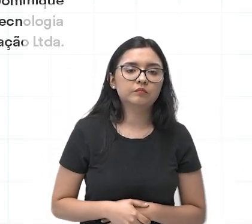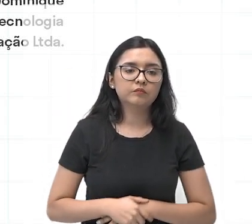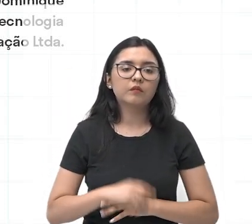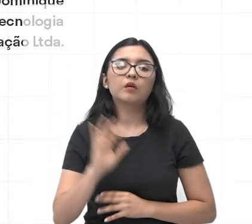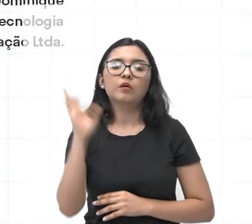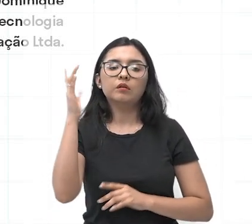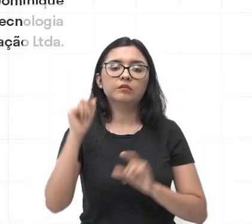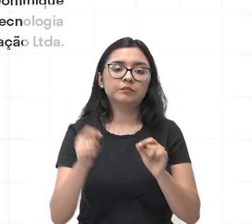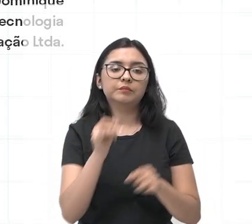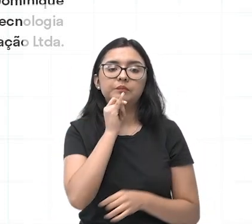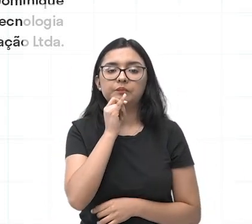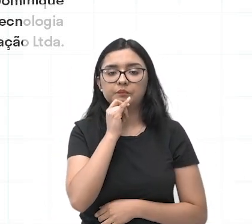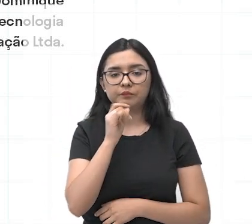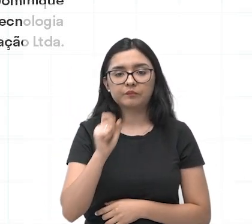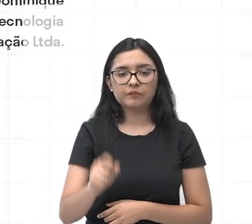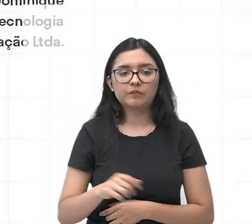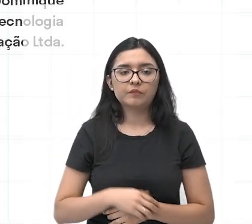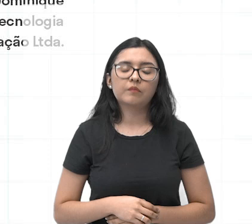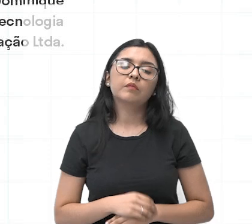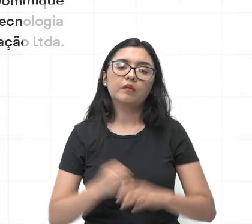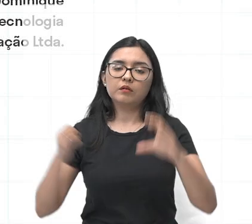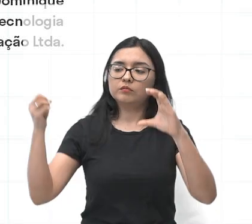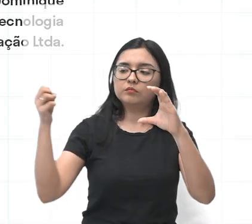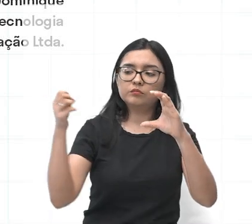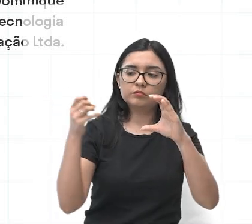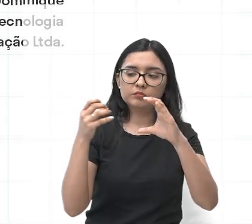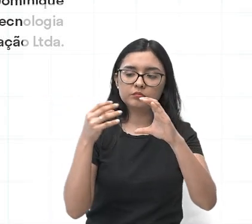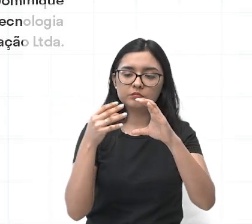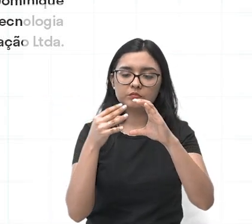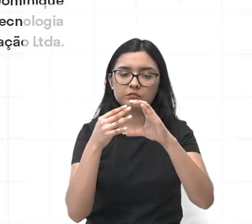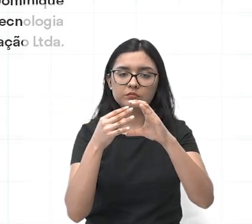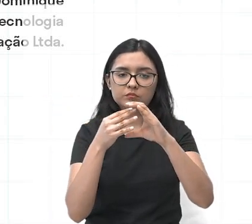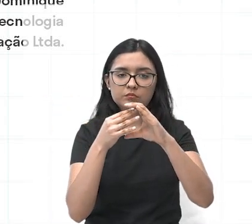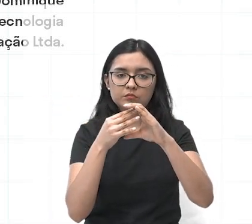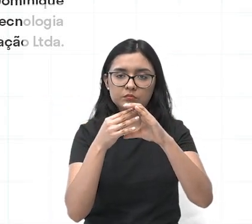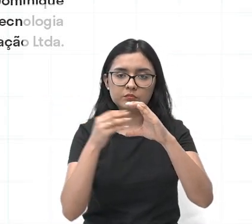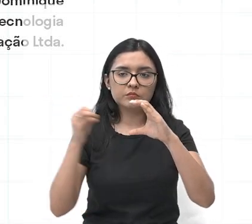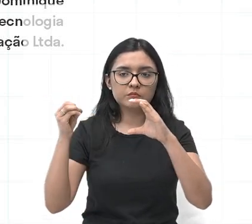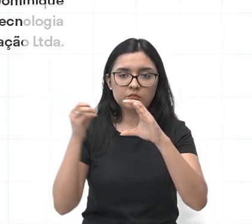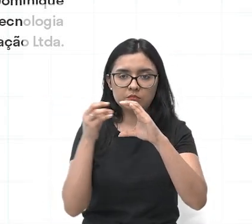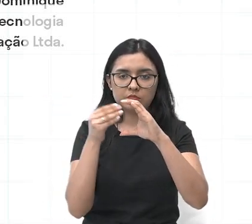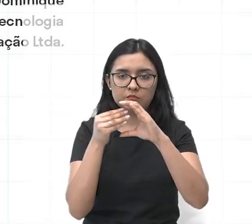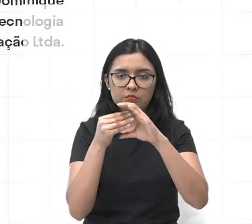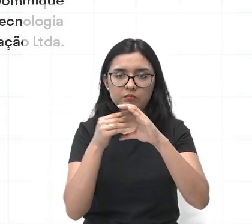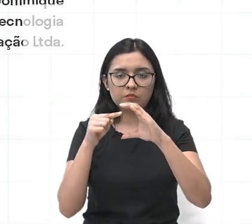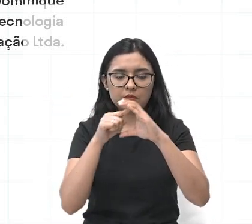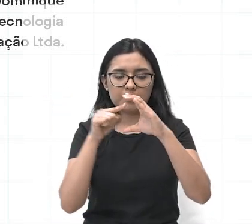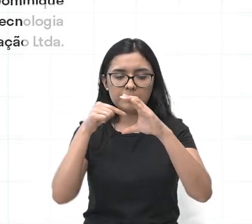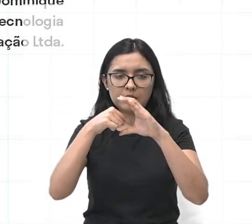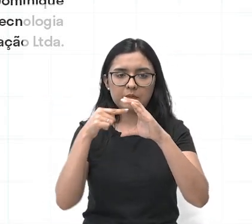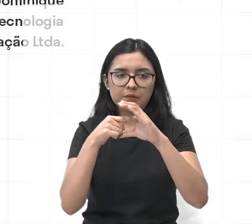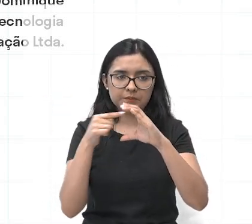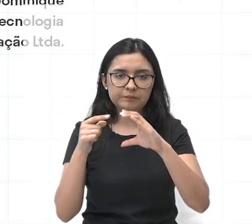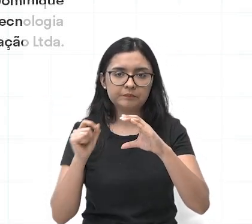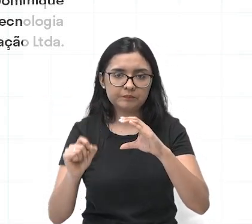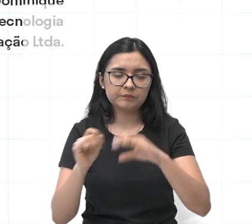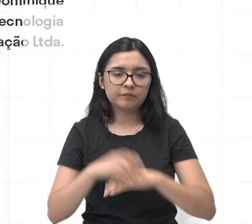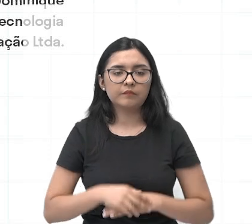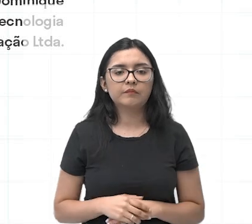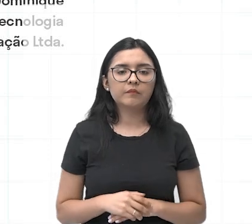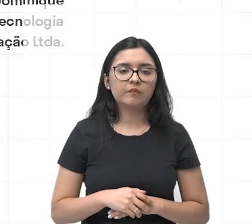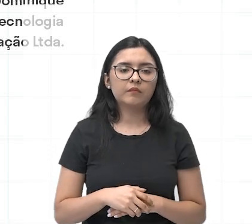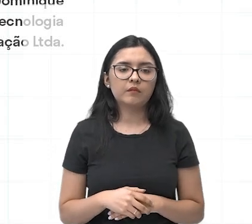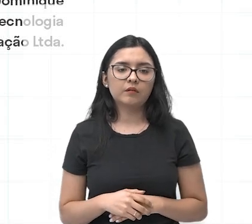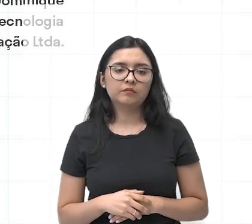refração ocorre quando a luz muda de direção ao passar de um meio para outro, né? Como